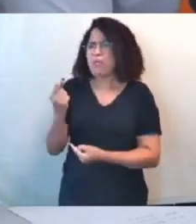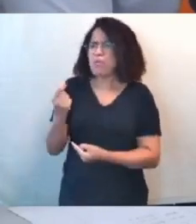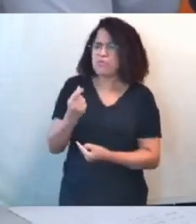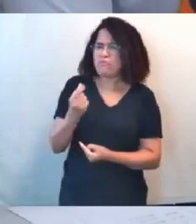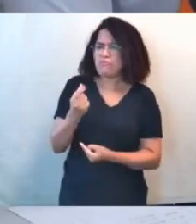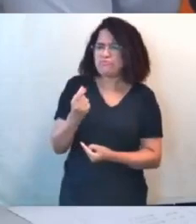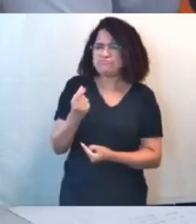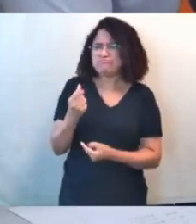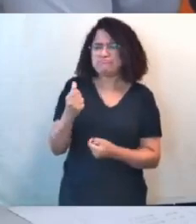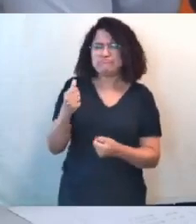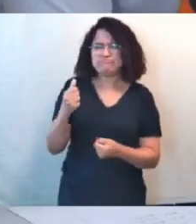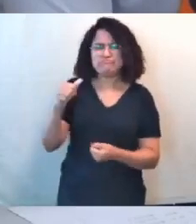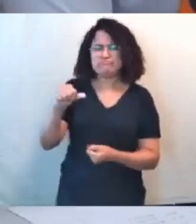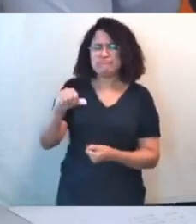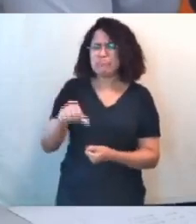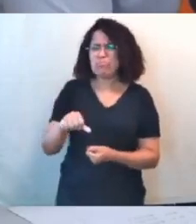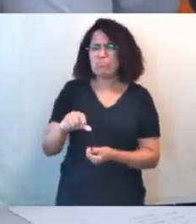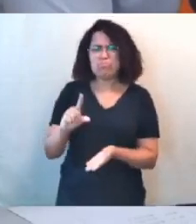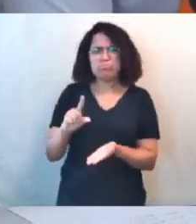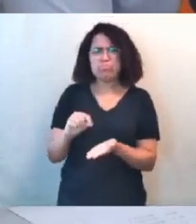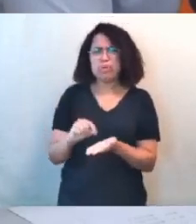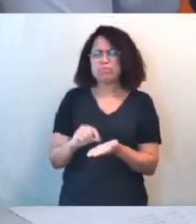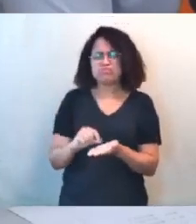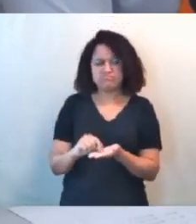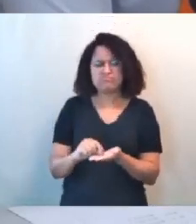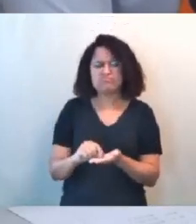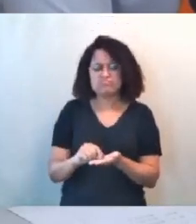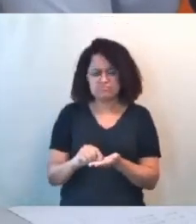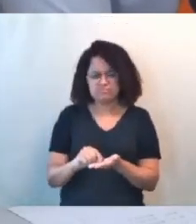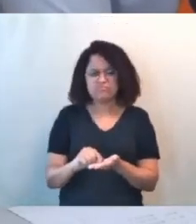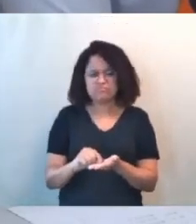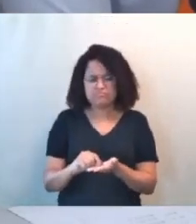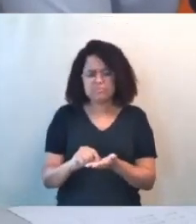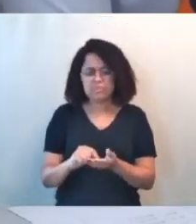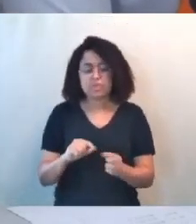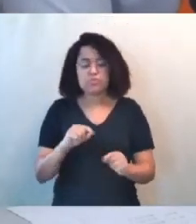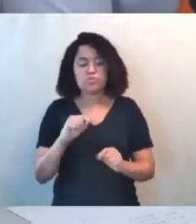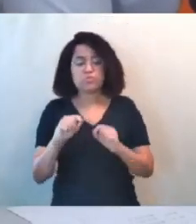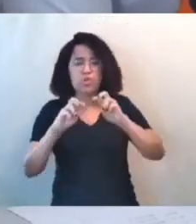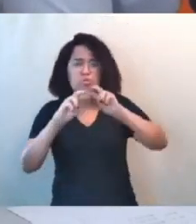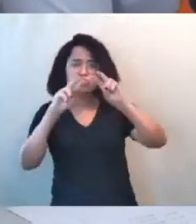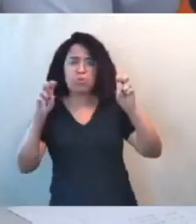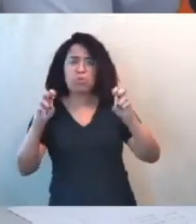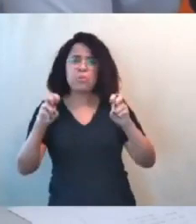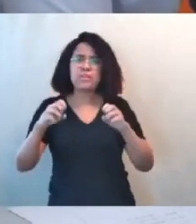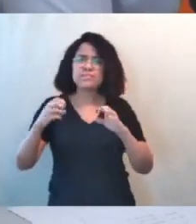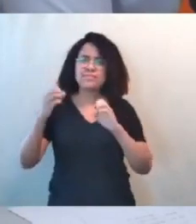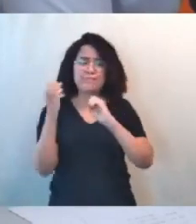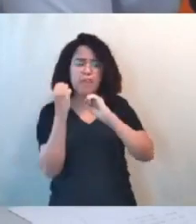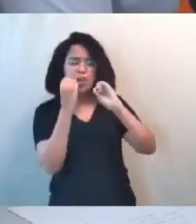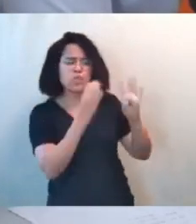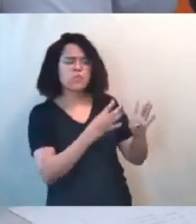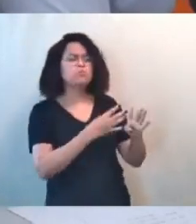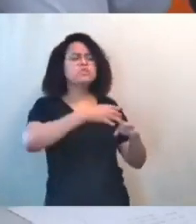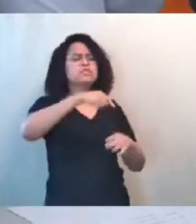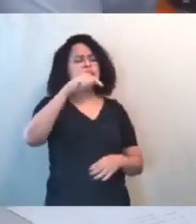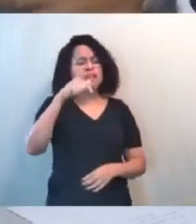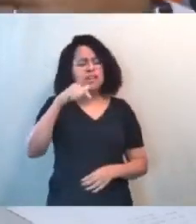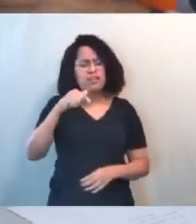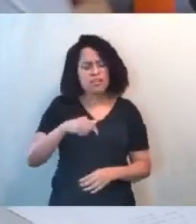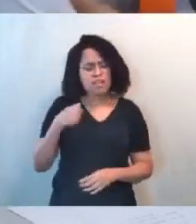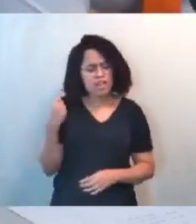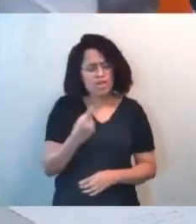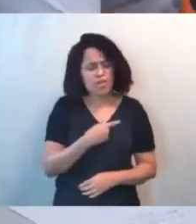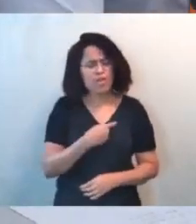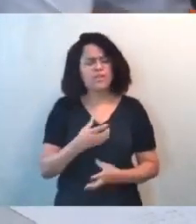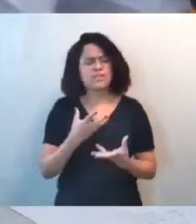de denúncias que a gente tem recebido. E eu nem sei como é que esse cálculo é feito. Fora a questão dos ônibus que estão